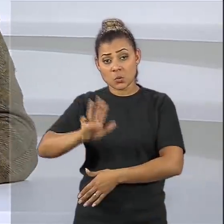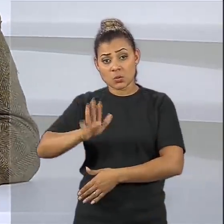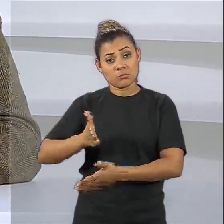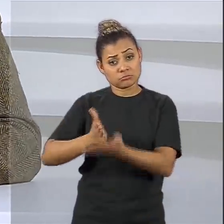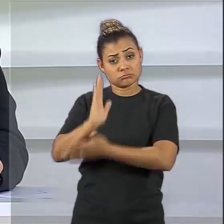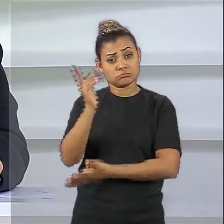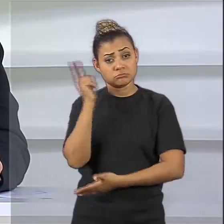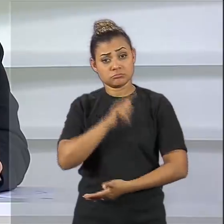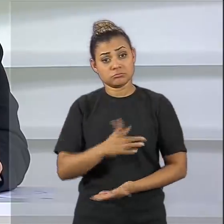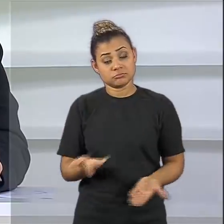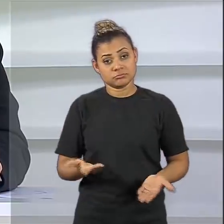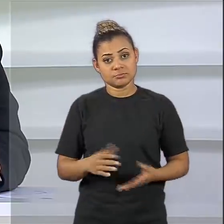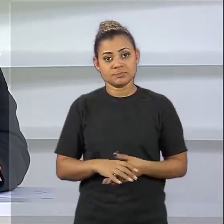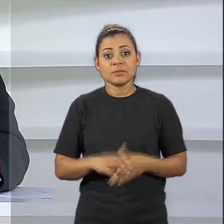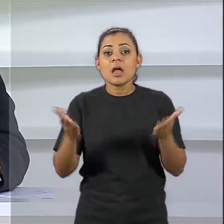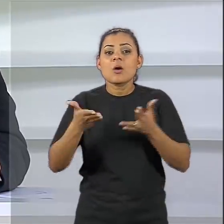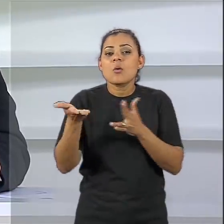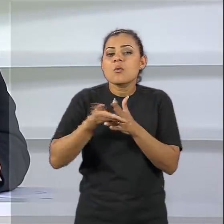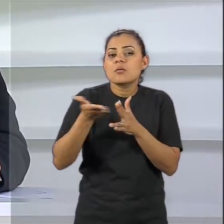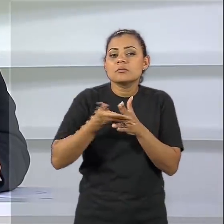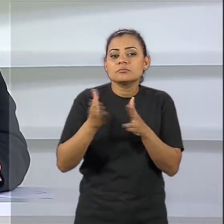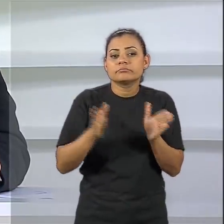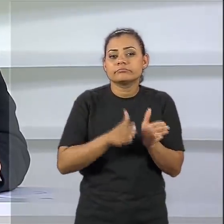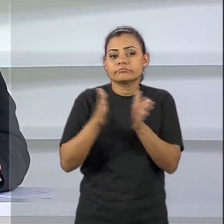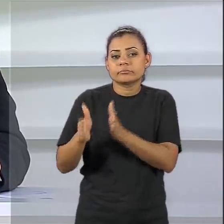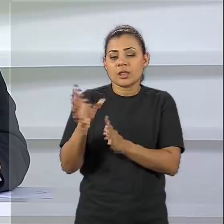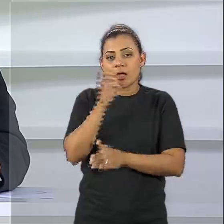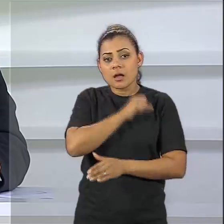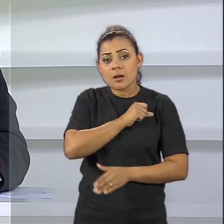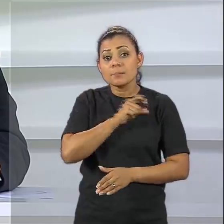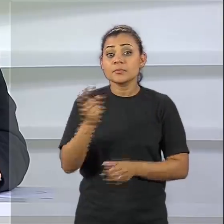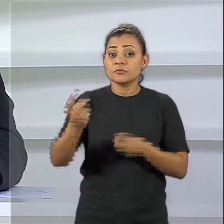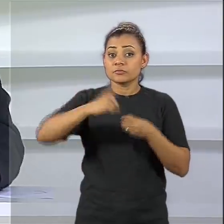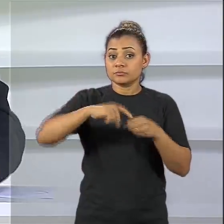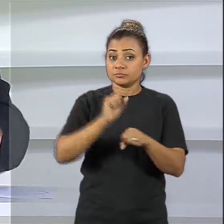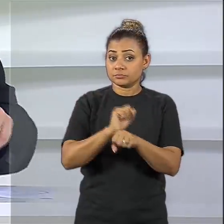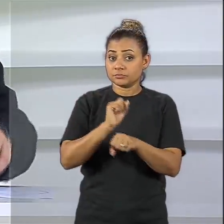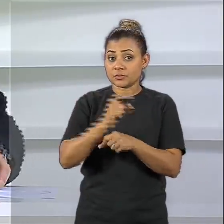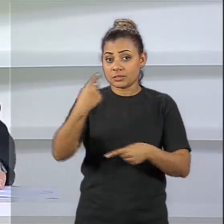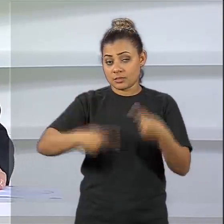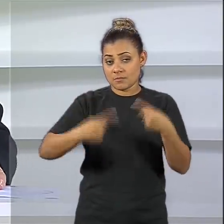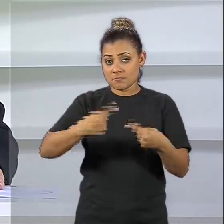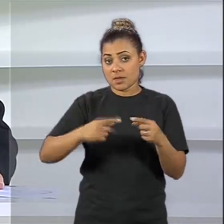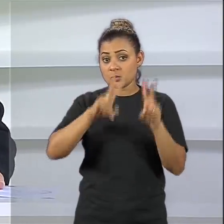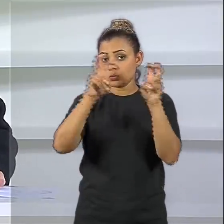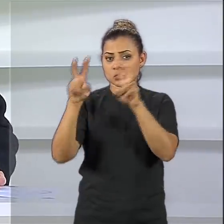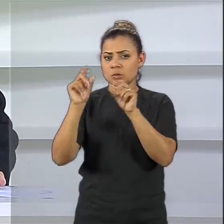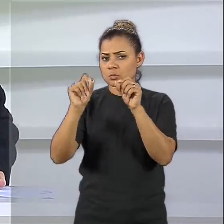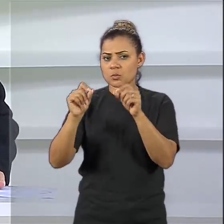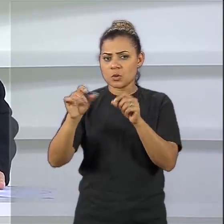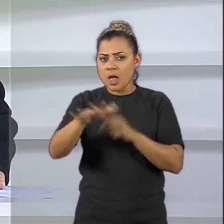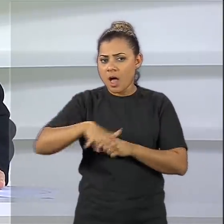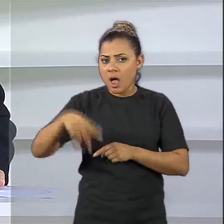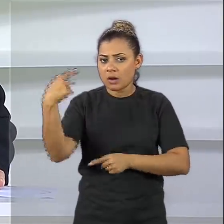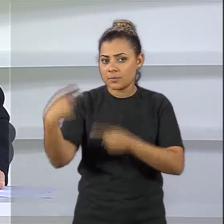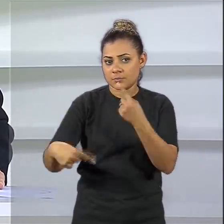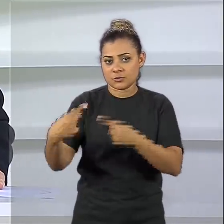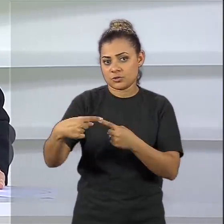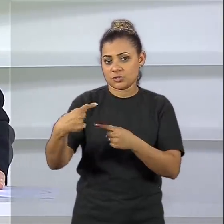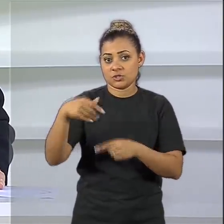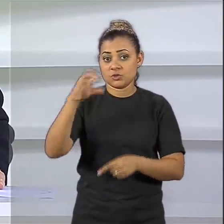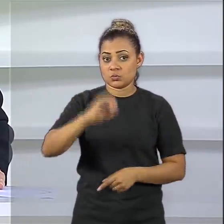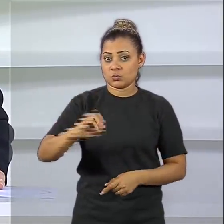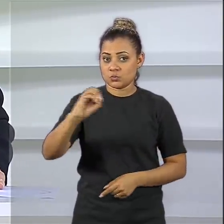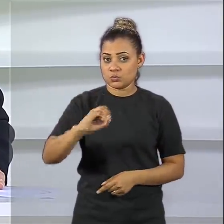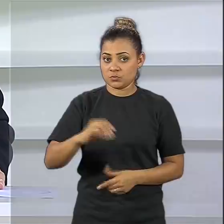né? A gente vai ter que fazer um breve intervalo agora, voltamos em instantes com o debate sobre os possíveis cenários para as eleições